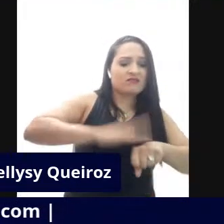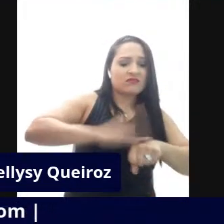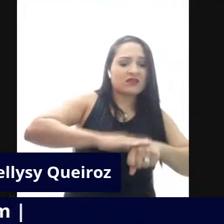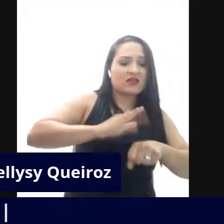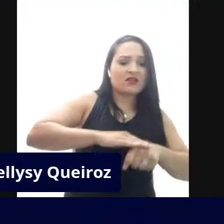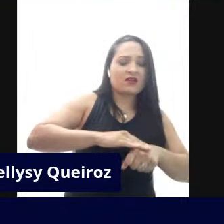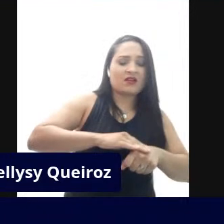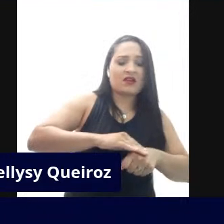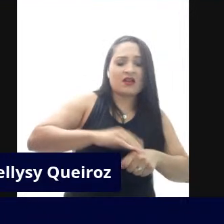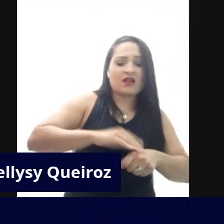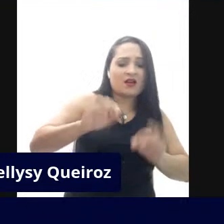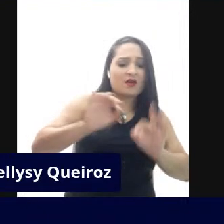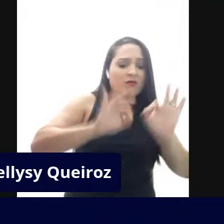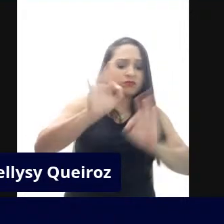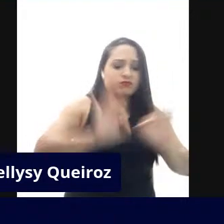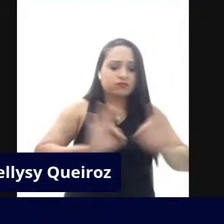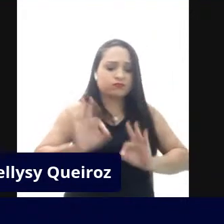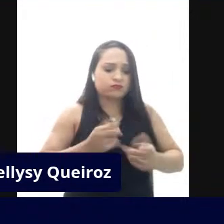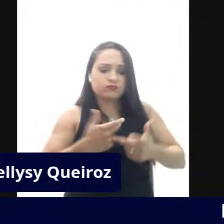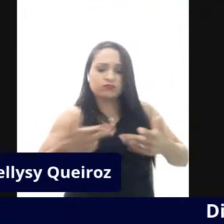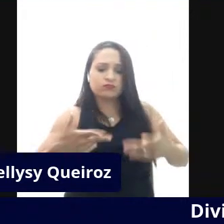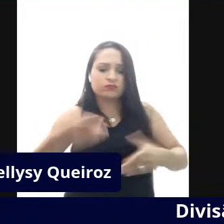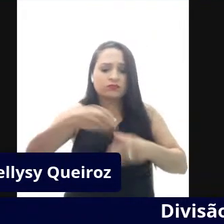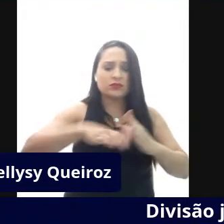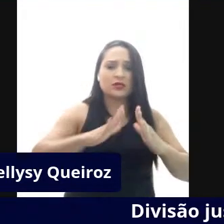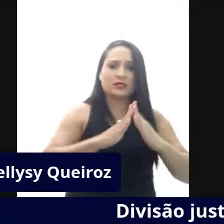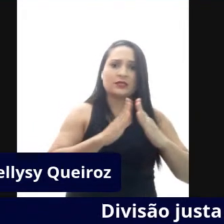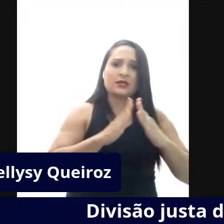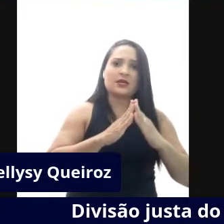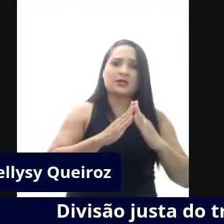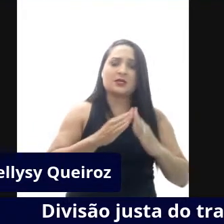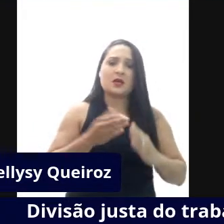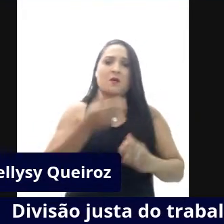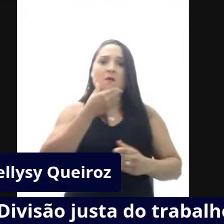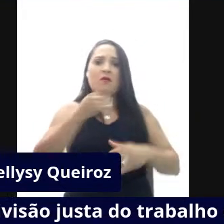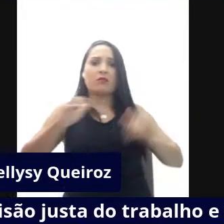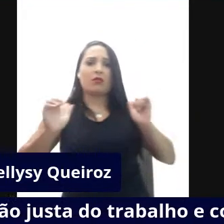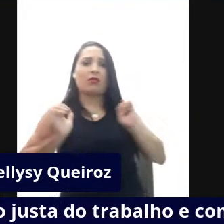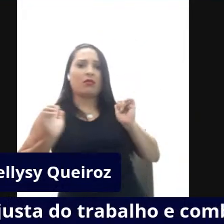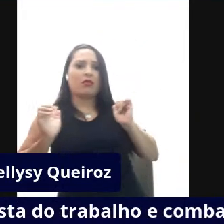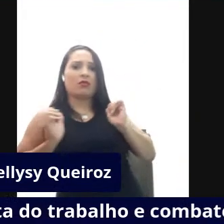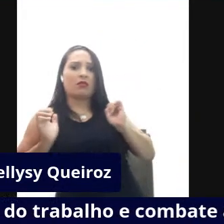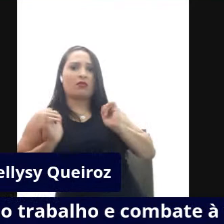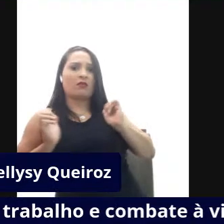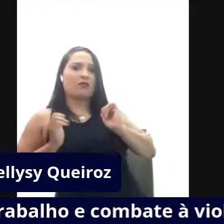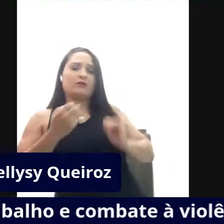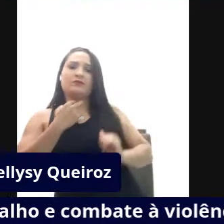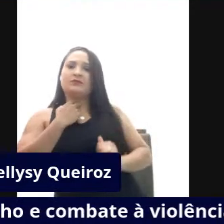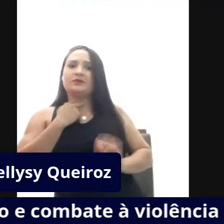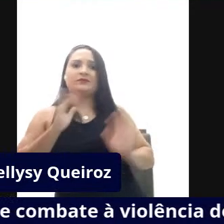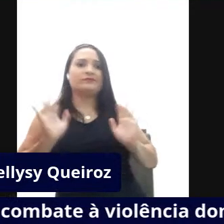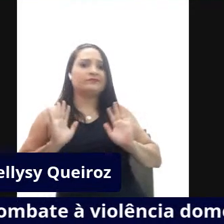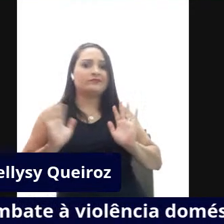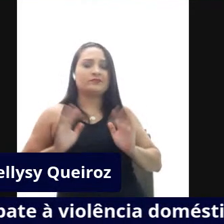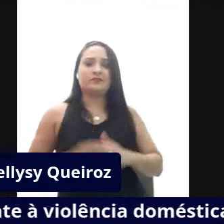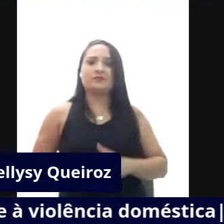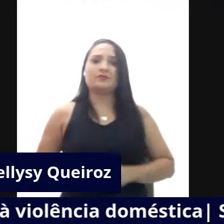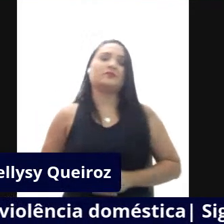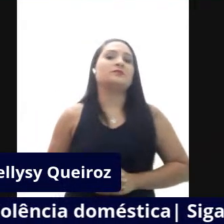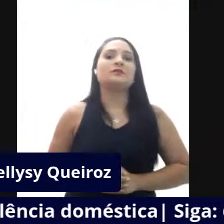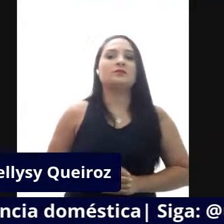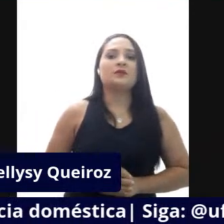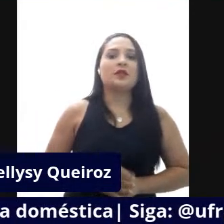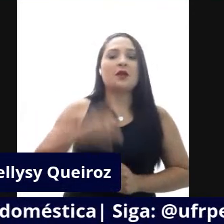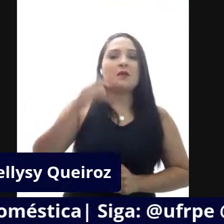nesse momento de pandemia, né? Onde as mulheres elas estão mais isoladas, onde elas têm mais dificuldade